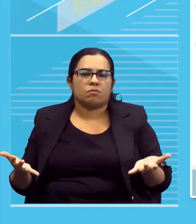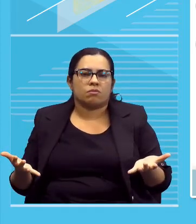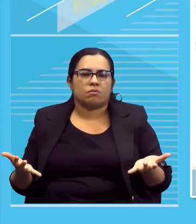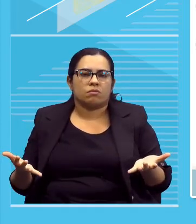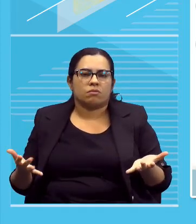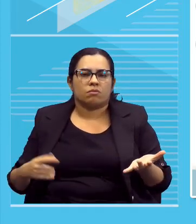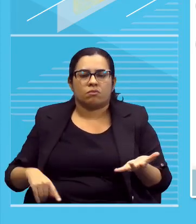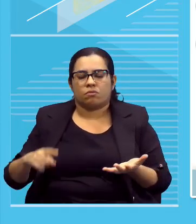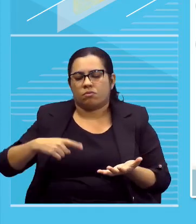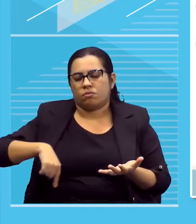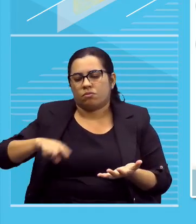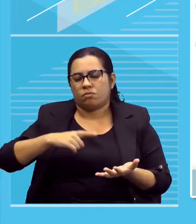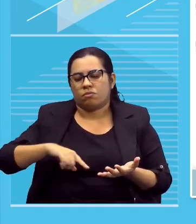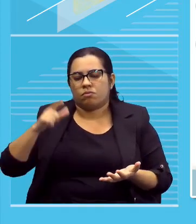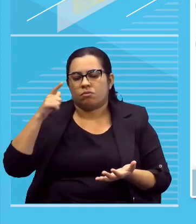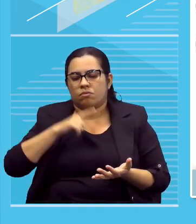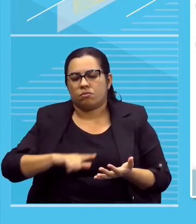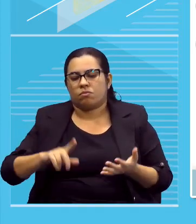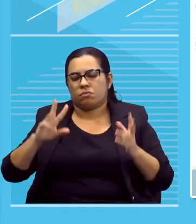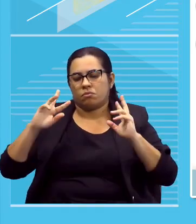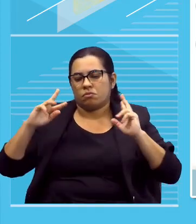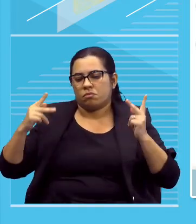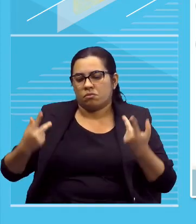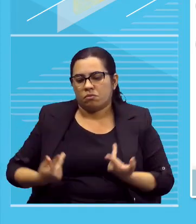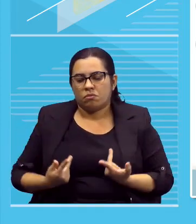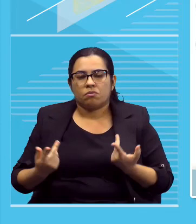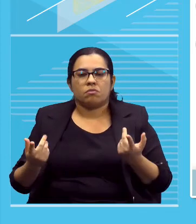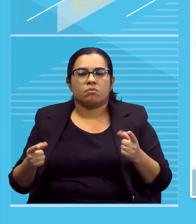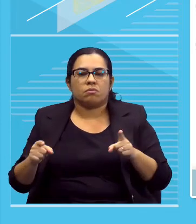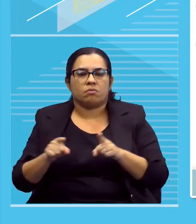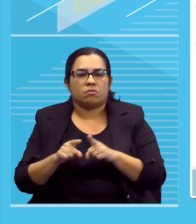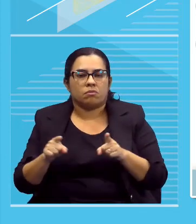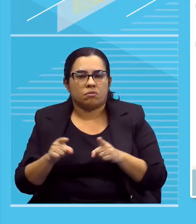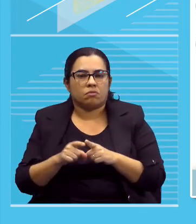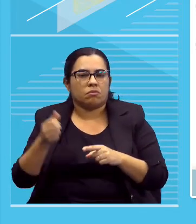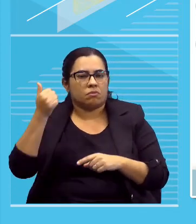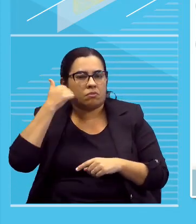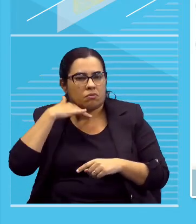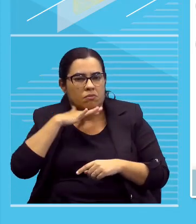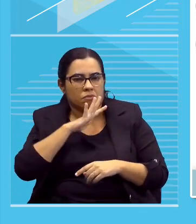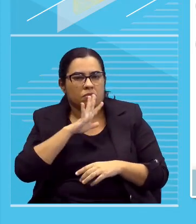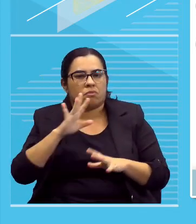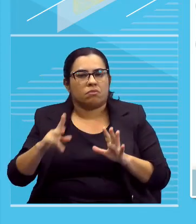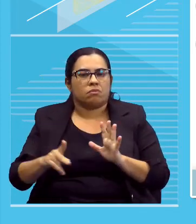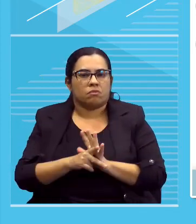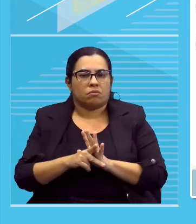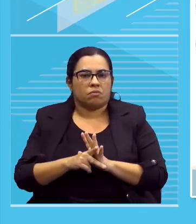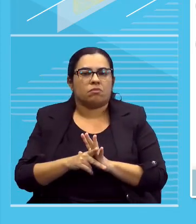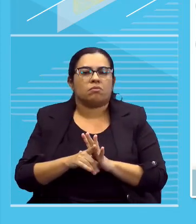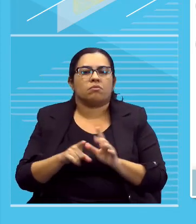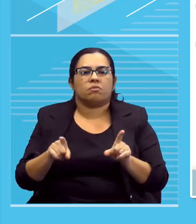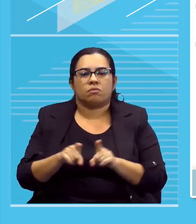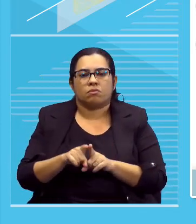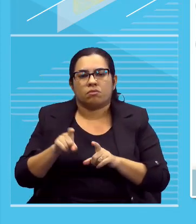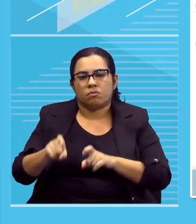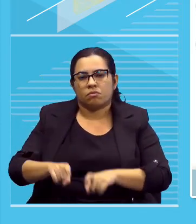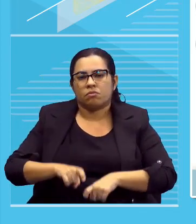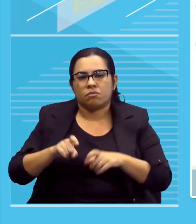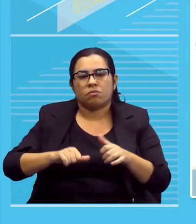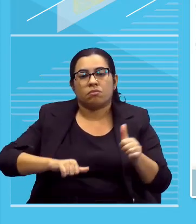nele nós temos o espaço humano e o natural tá e agropecuária